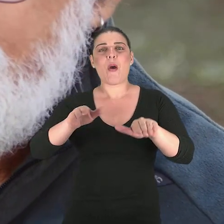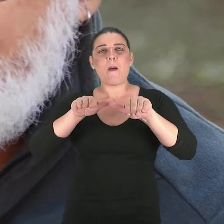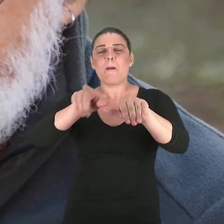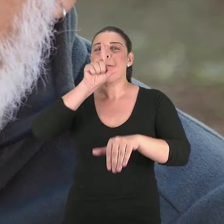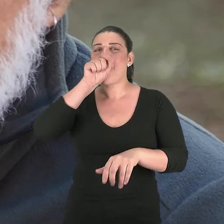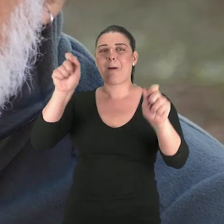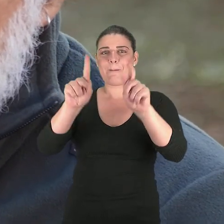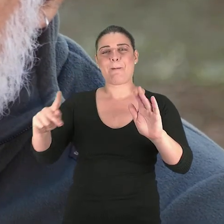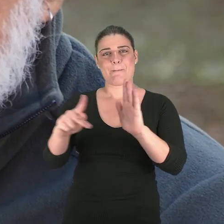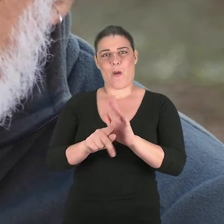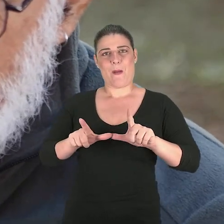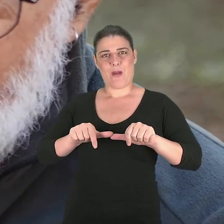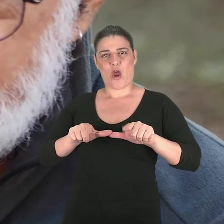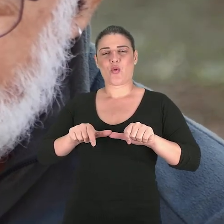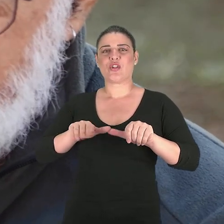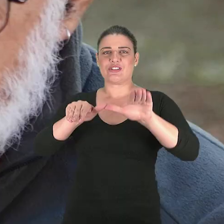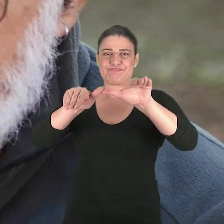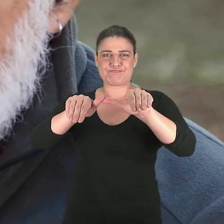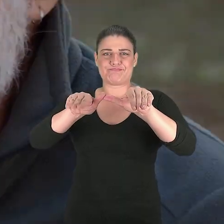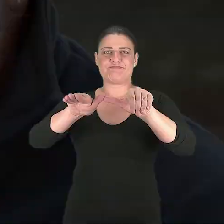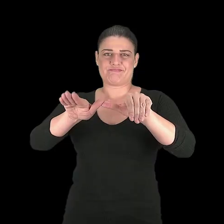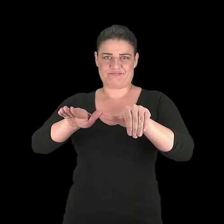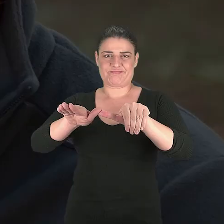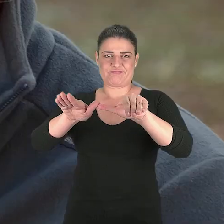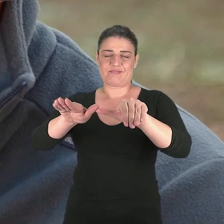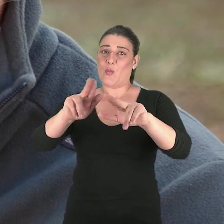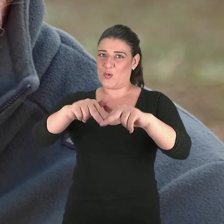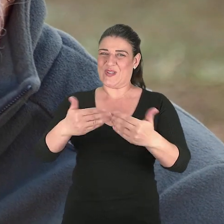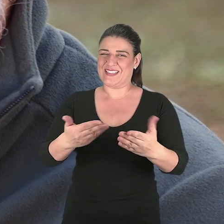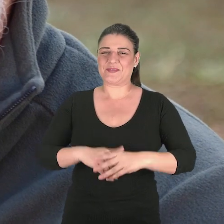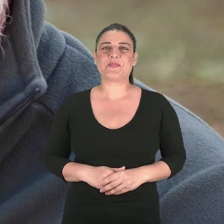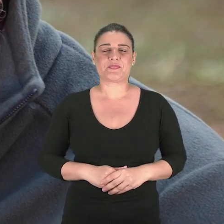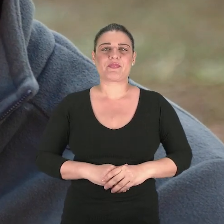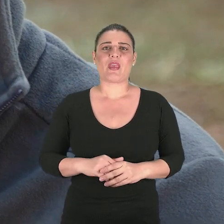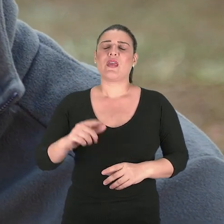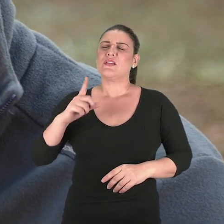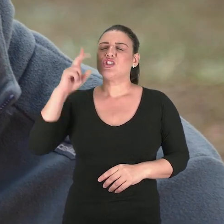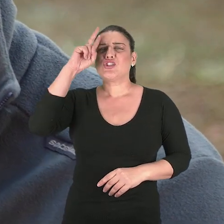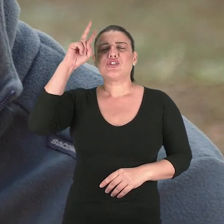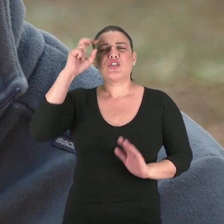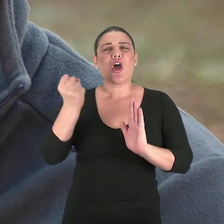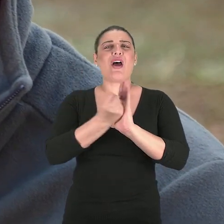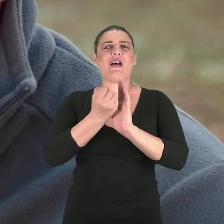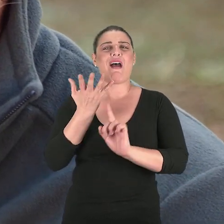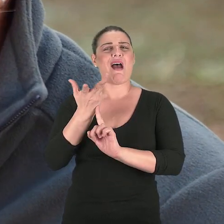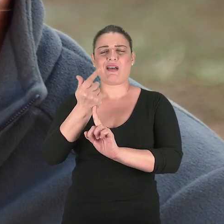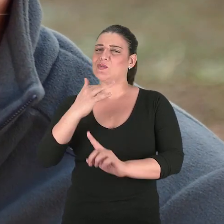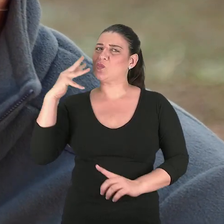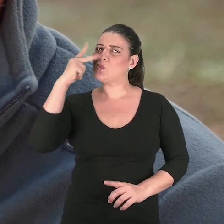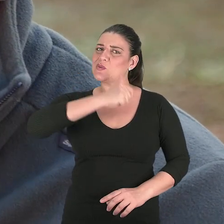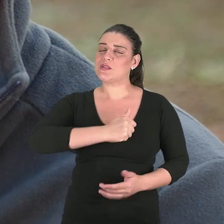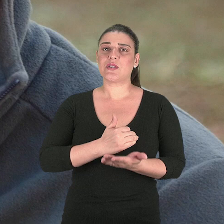Bauru tem a asa quebrada, a asa esquerda, né? Nós temos uma história da arte muito bonita, inclusive, que ela se